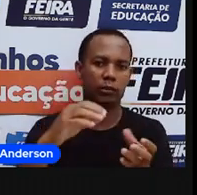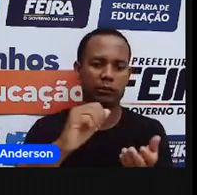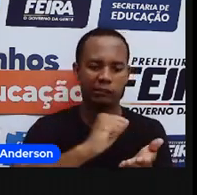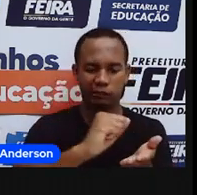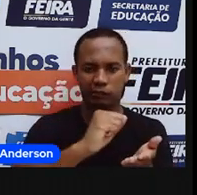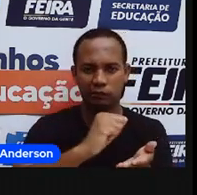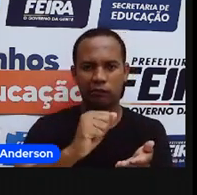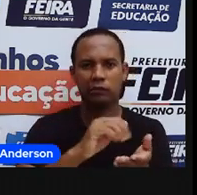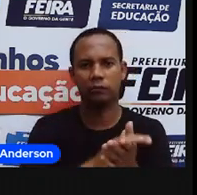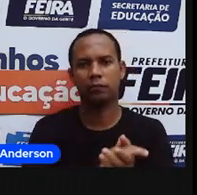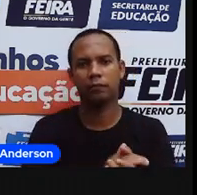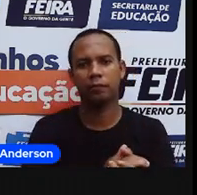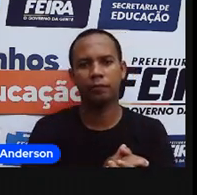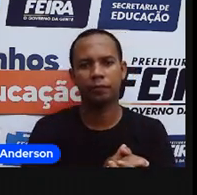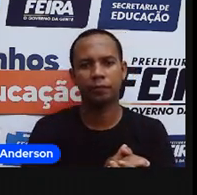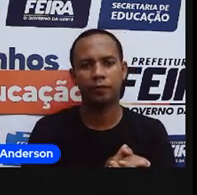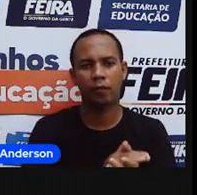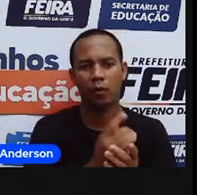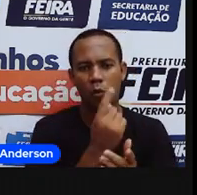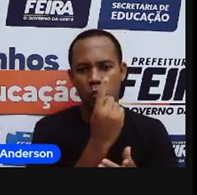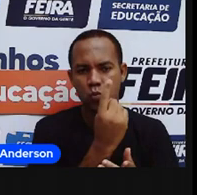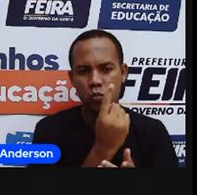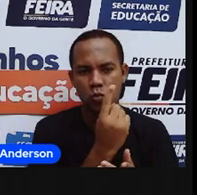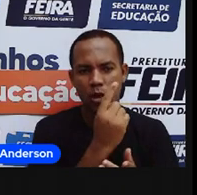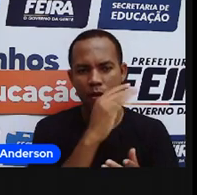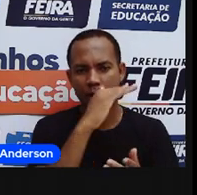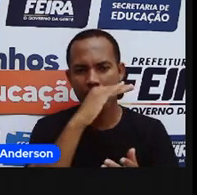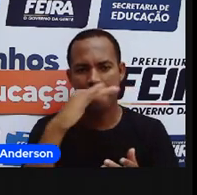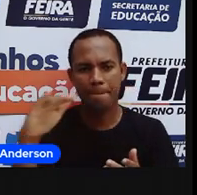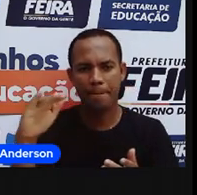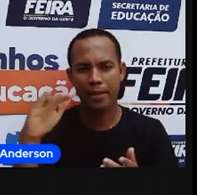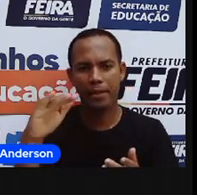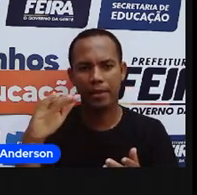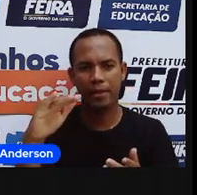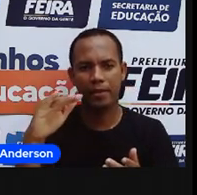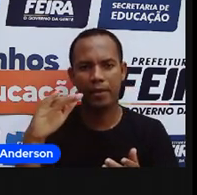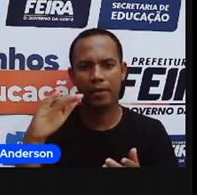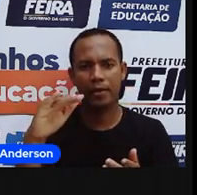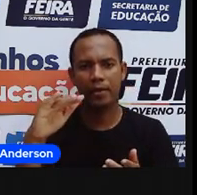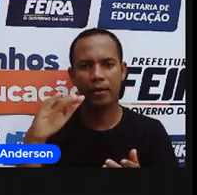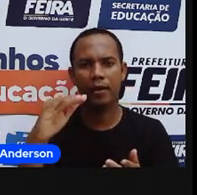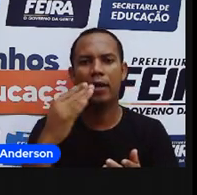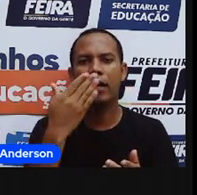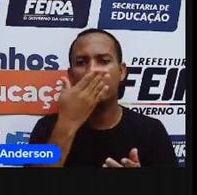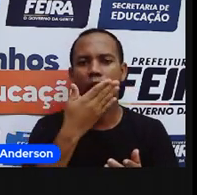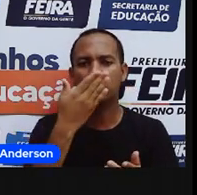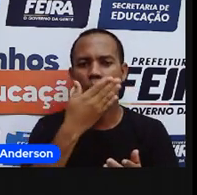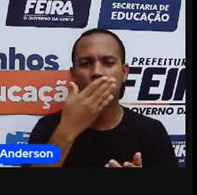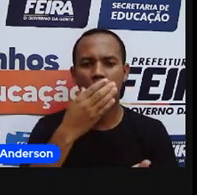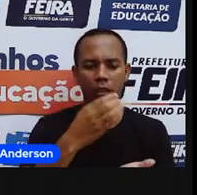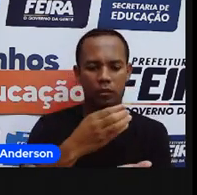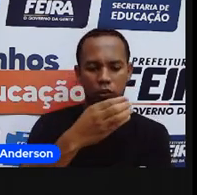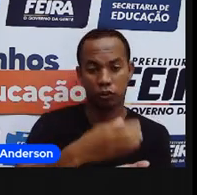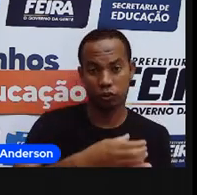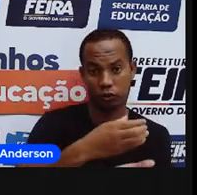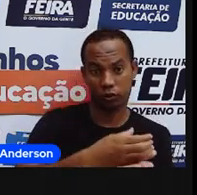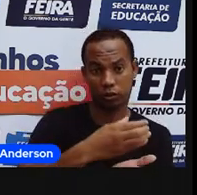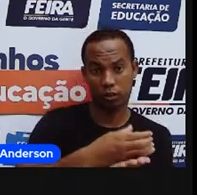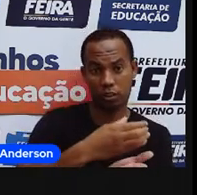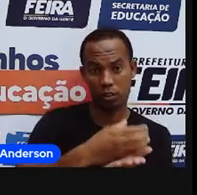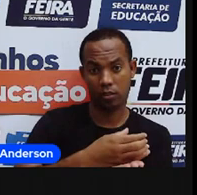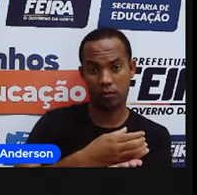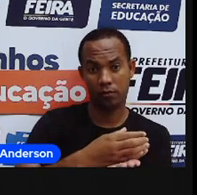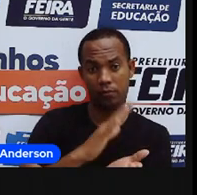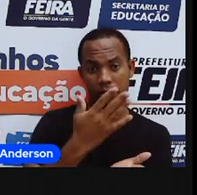dele embaixo. Uma e meia xícara de quê? De açúcar, que pode dar um total de